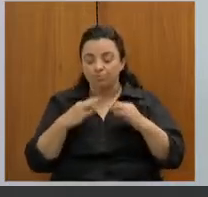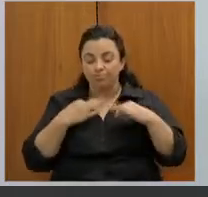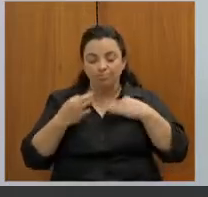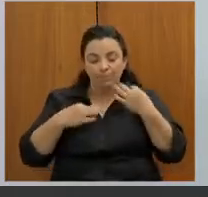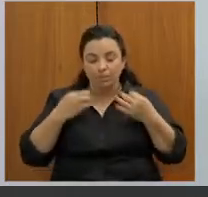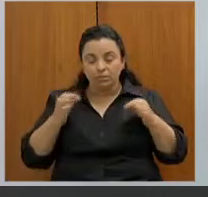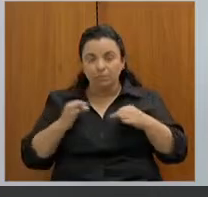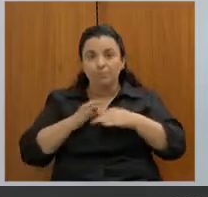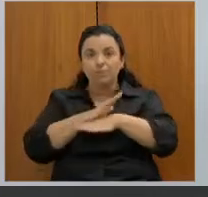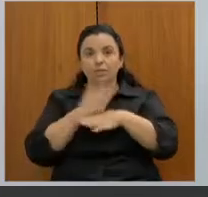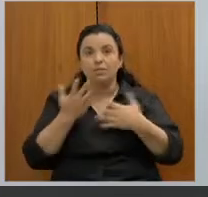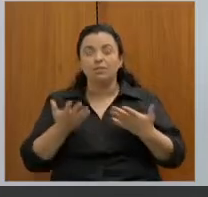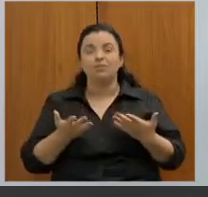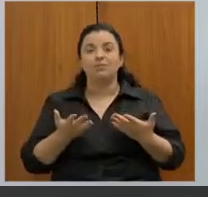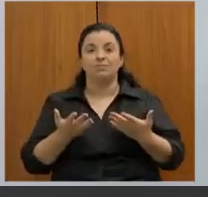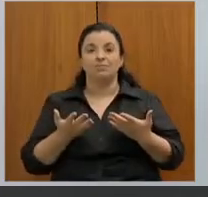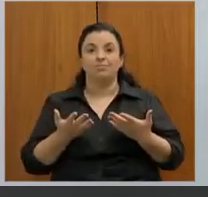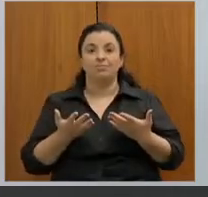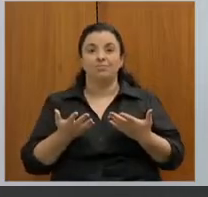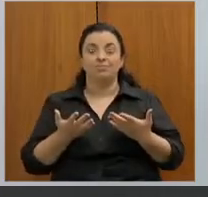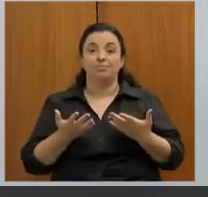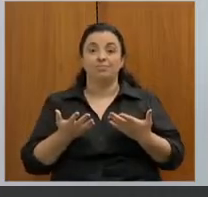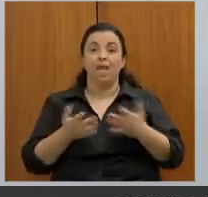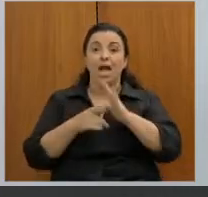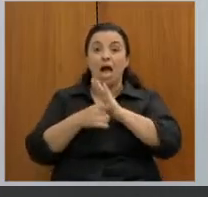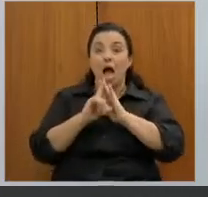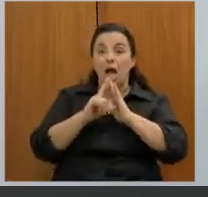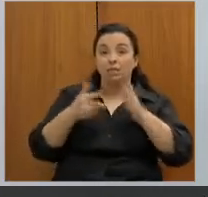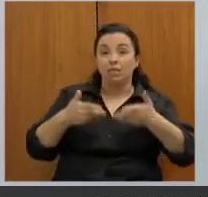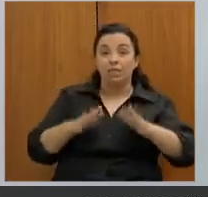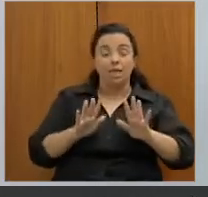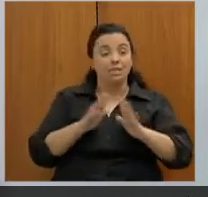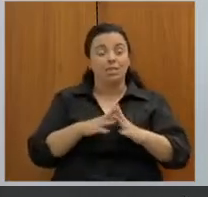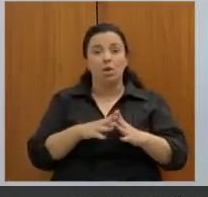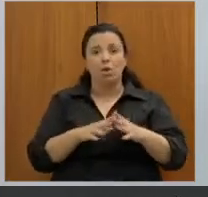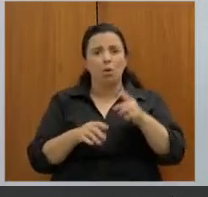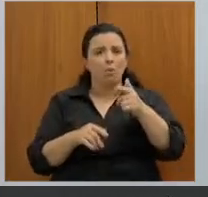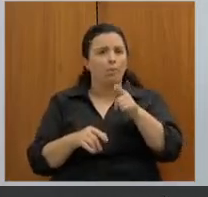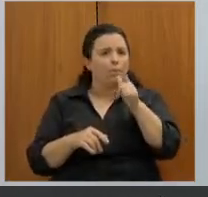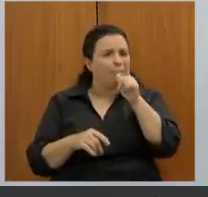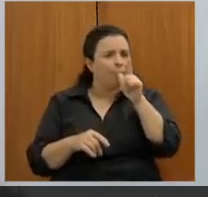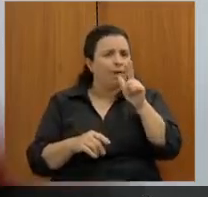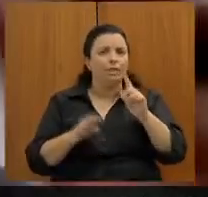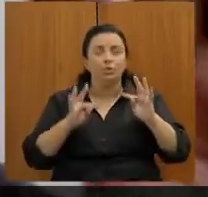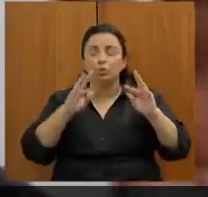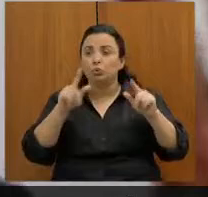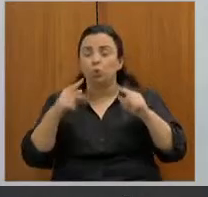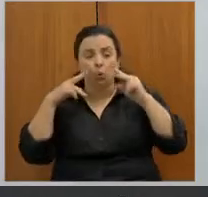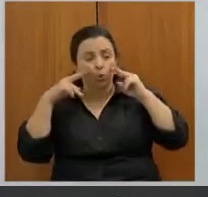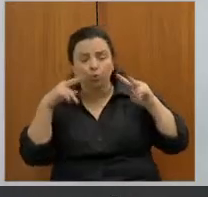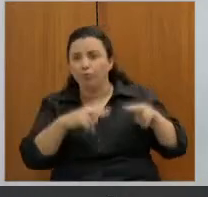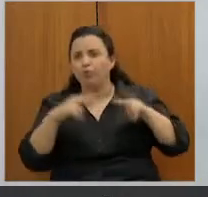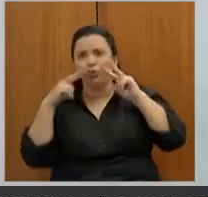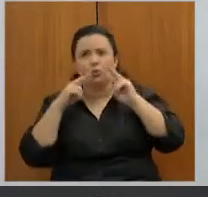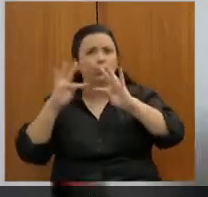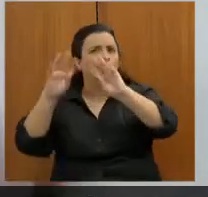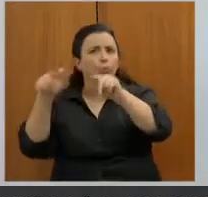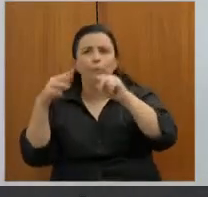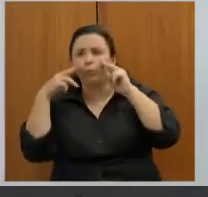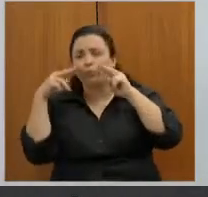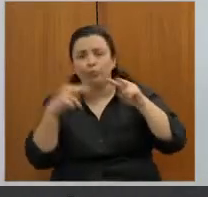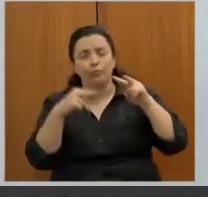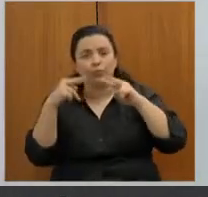quando ele nasceu né o pênis era do papai e da mamãe do titio e titia do vovô da vovó de todo mundo